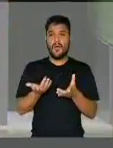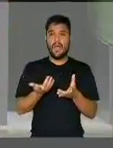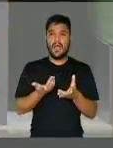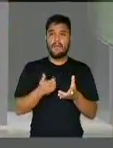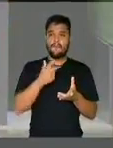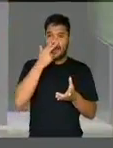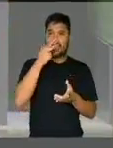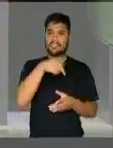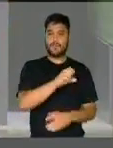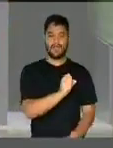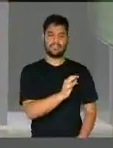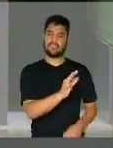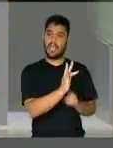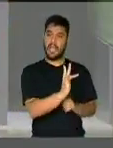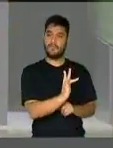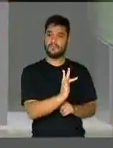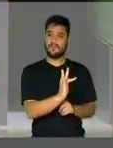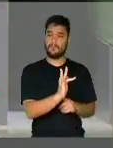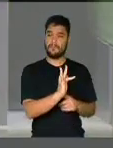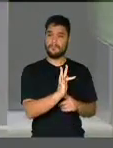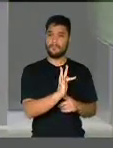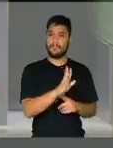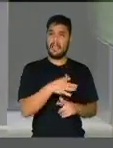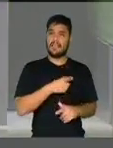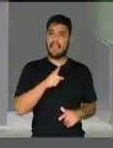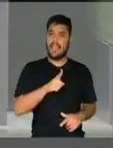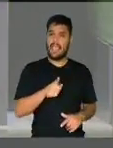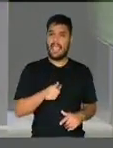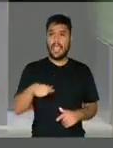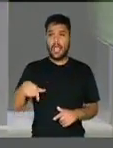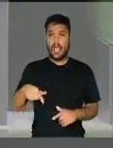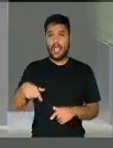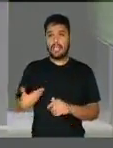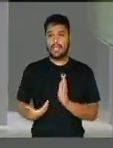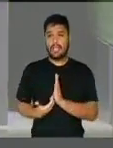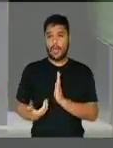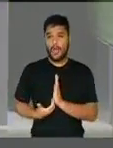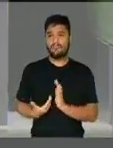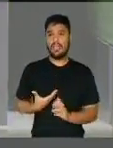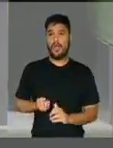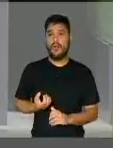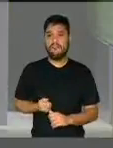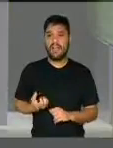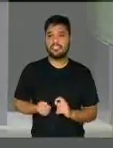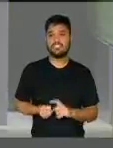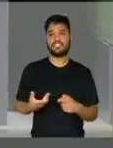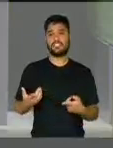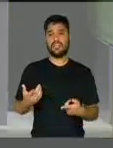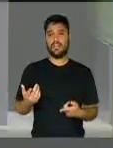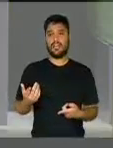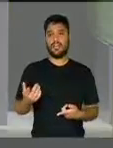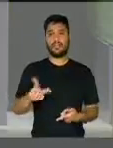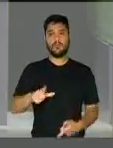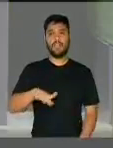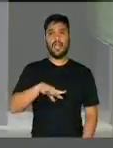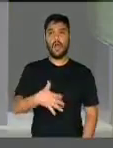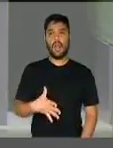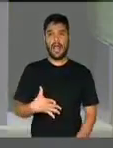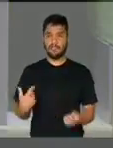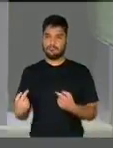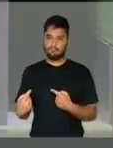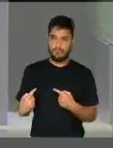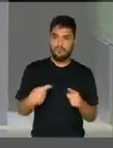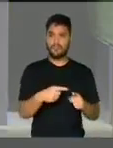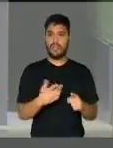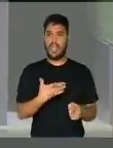cada dia que passa, inclusive por covardia dessa casa, de não ter capacidade e coragem de enfrentar